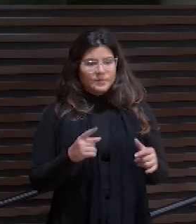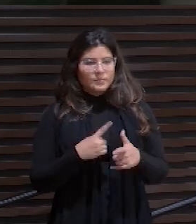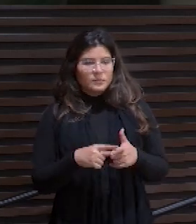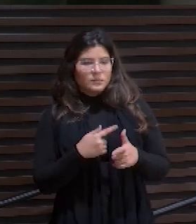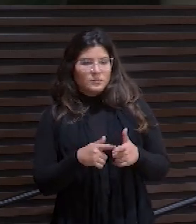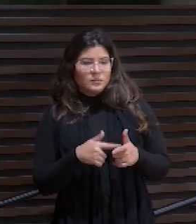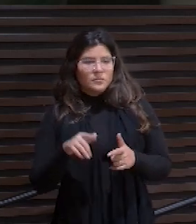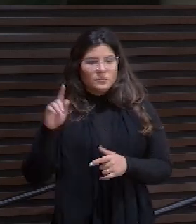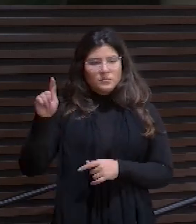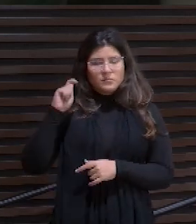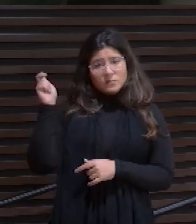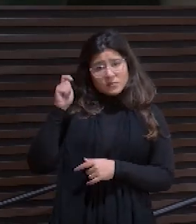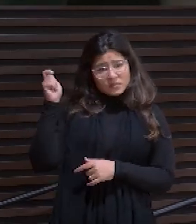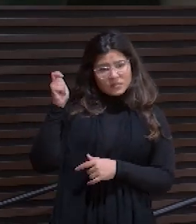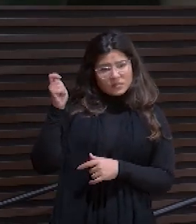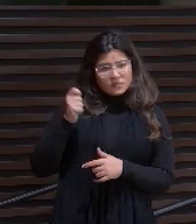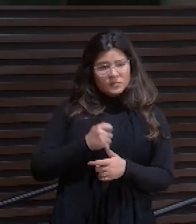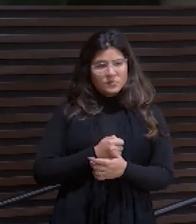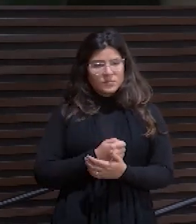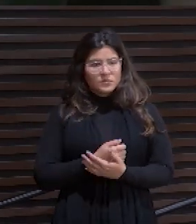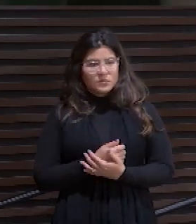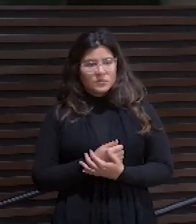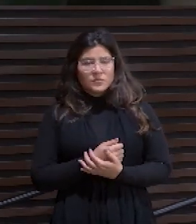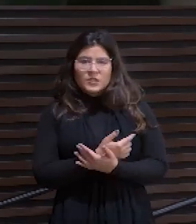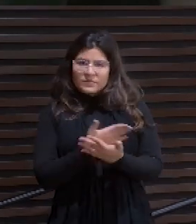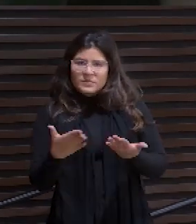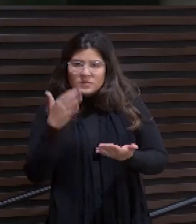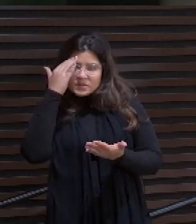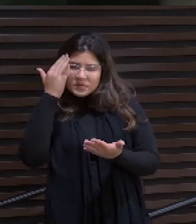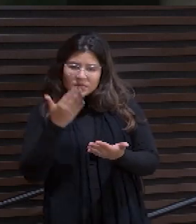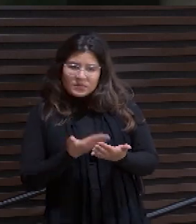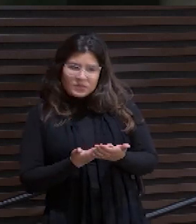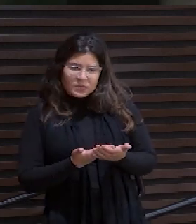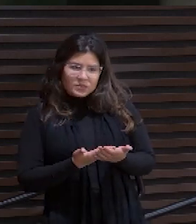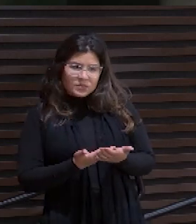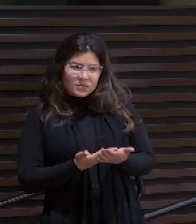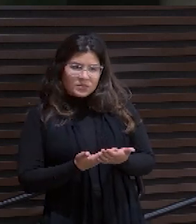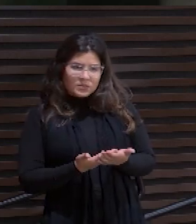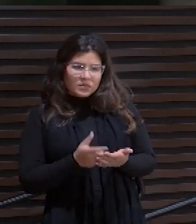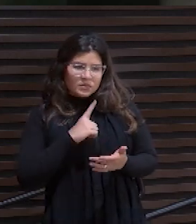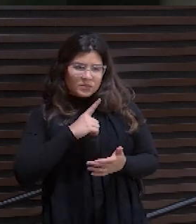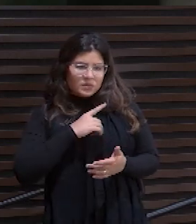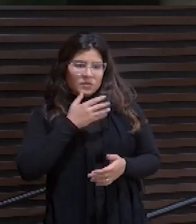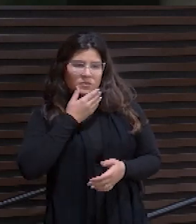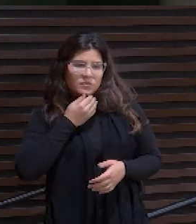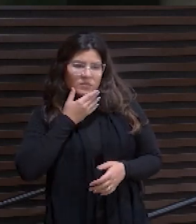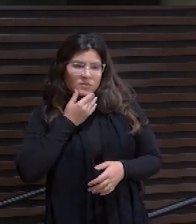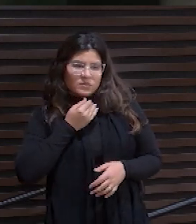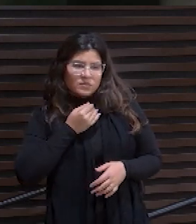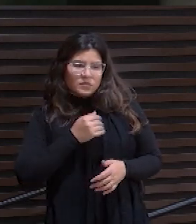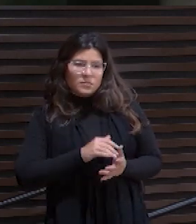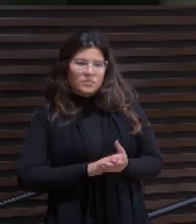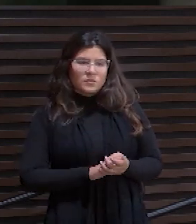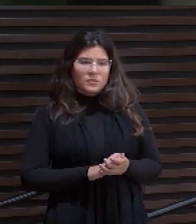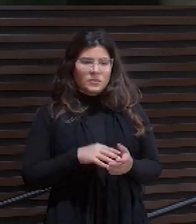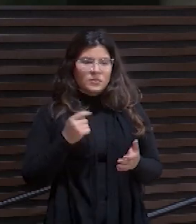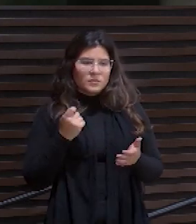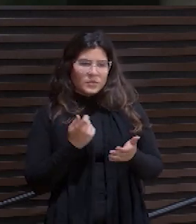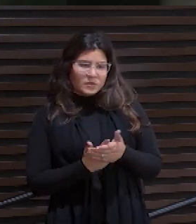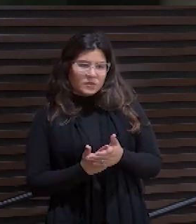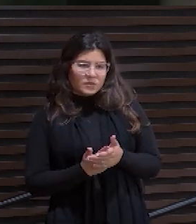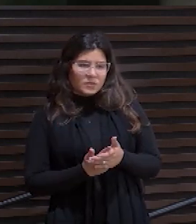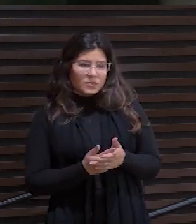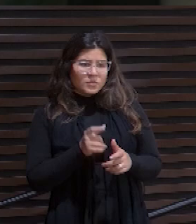Vocês acreditam que teve um homem que ele contratou atores mirins para fazer um vídeo falso, um vídeo